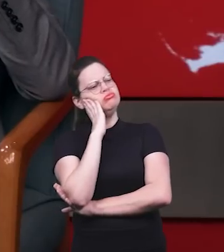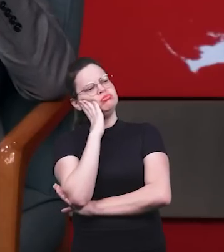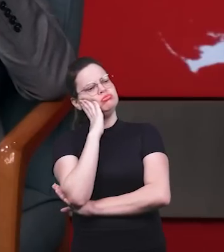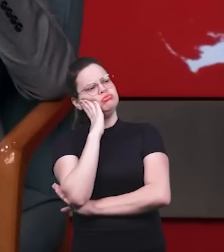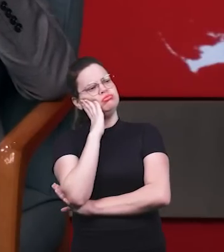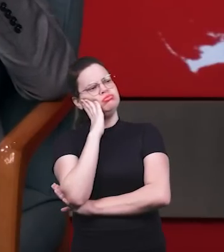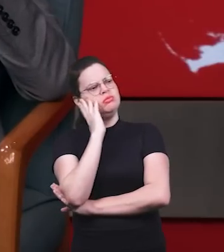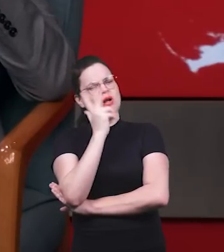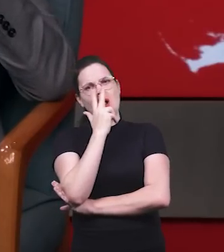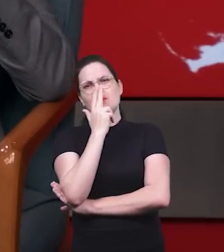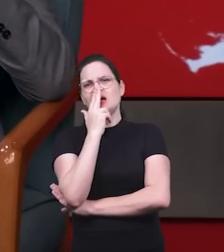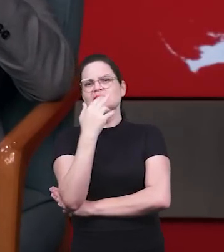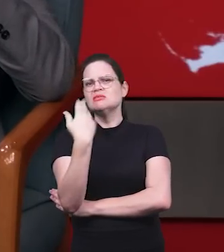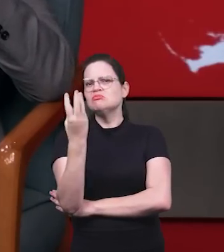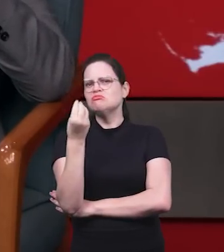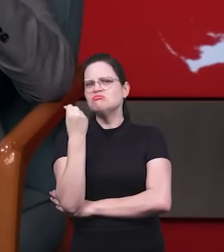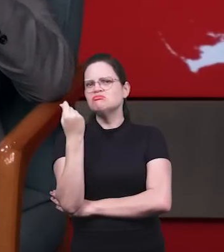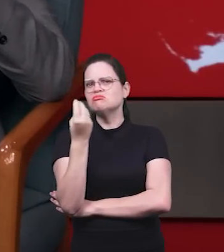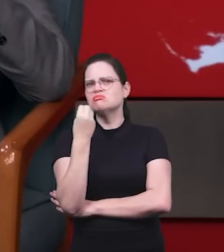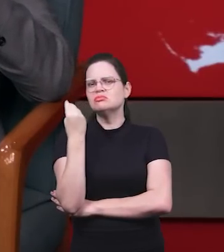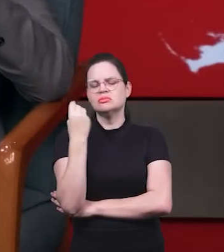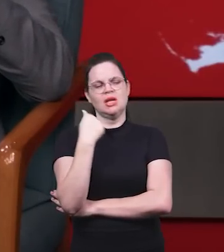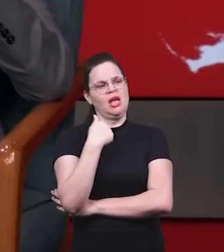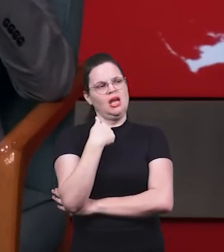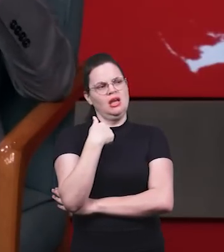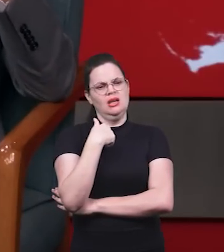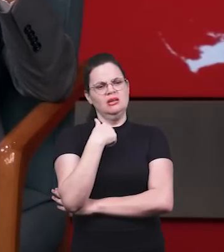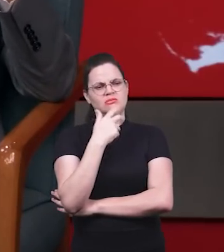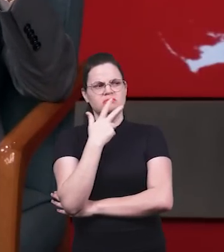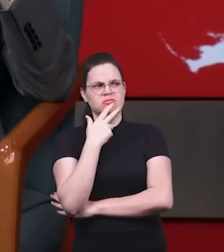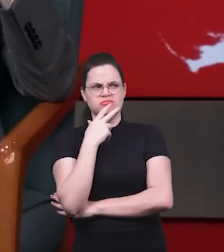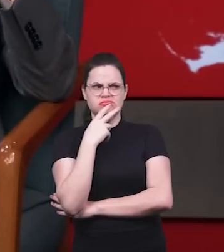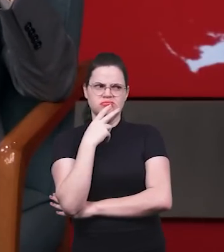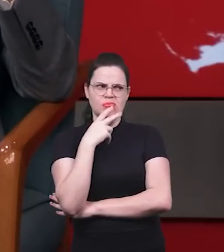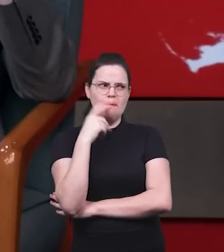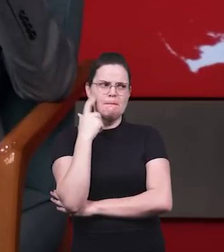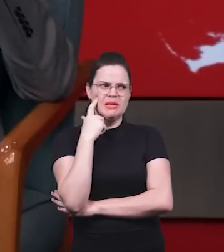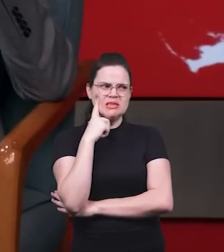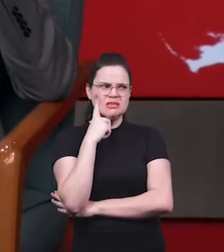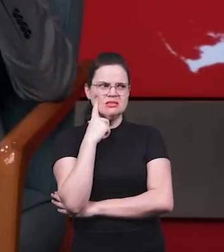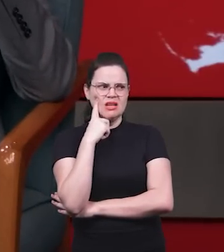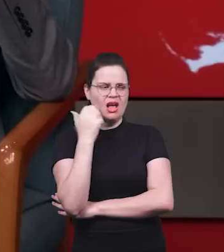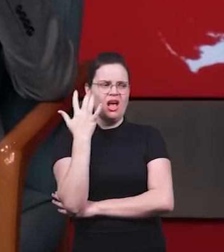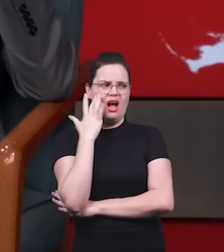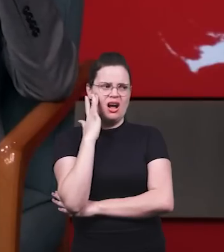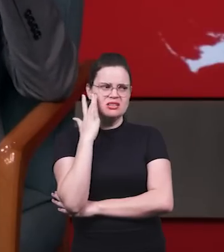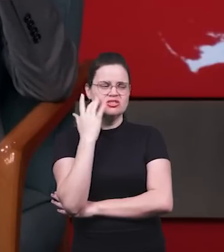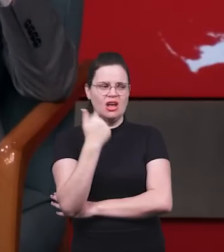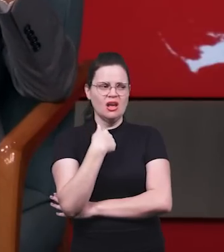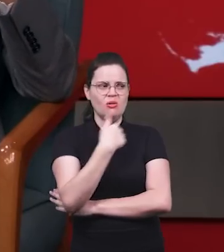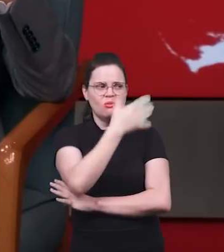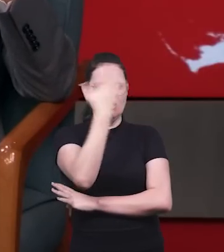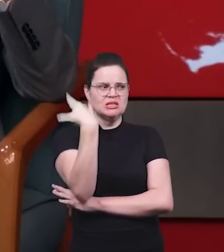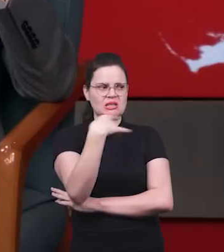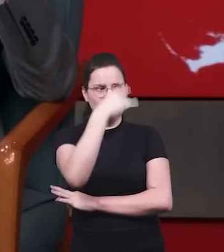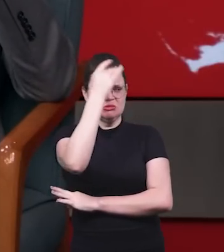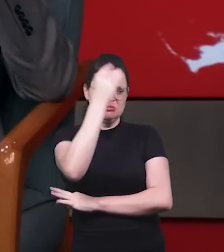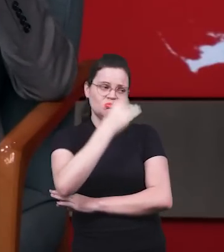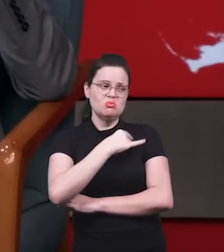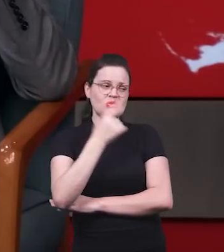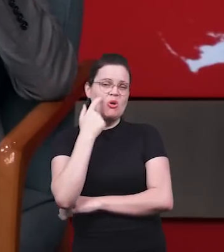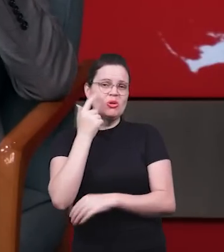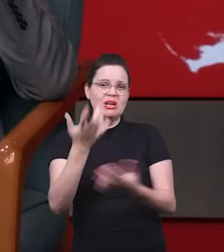meio decepcionado, porque eu tinha uma expectativa de que eu seria batizado com o